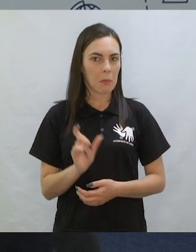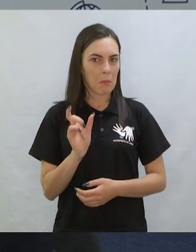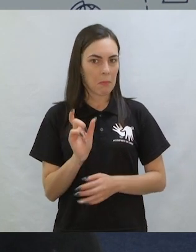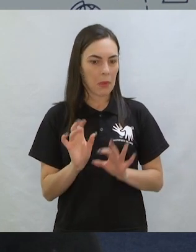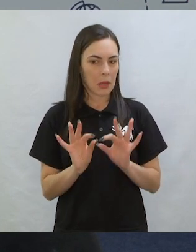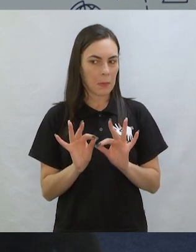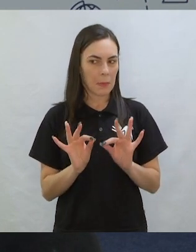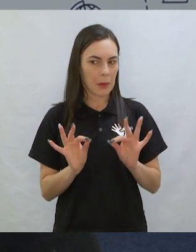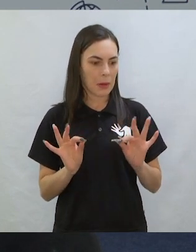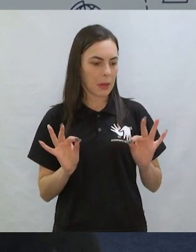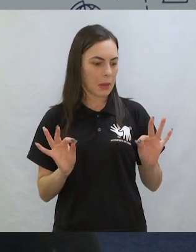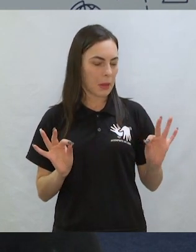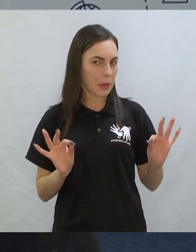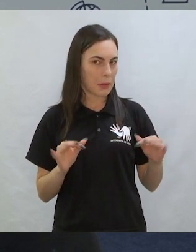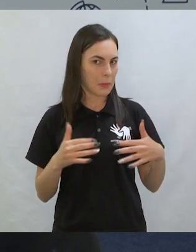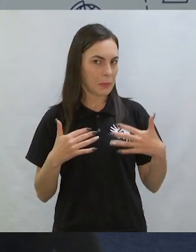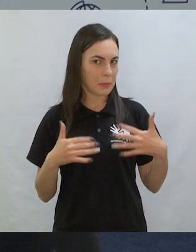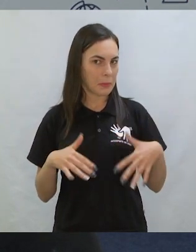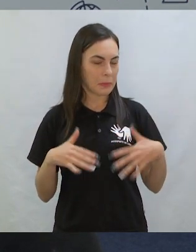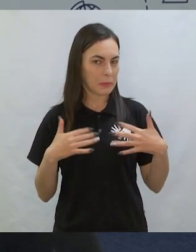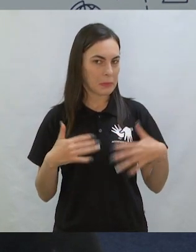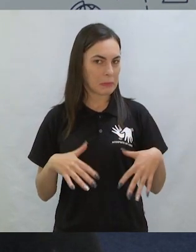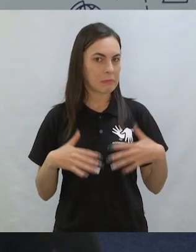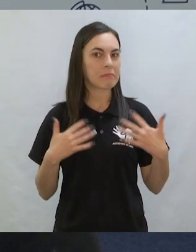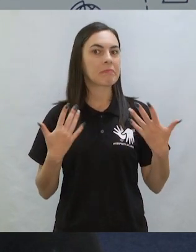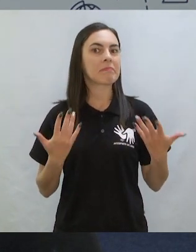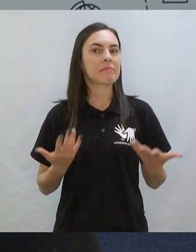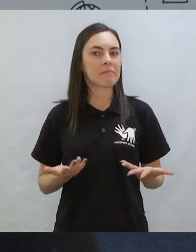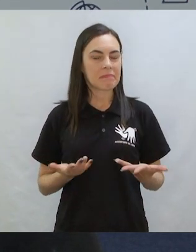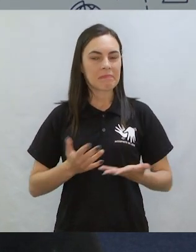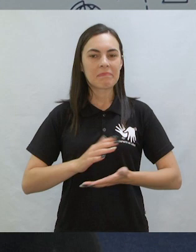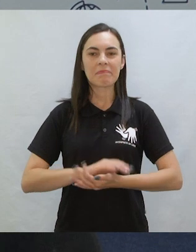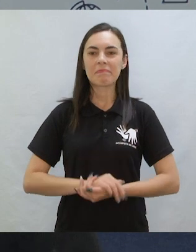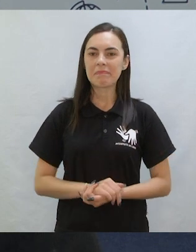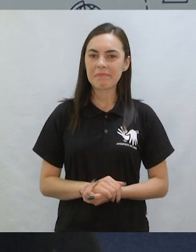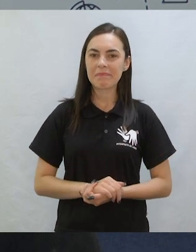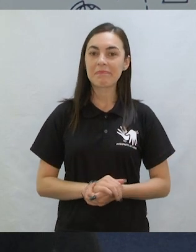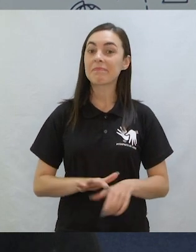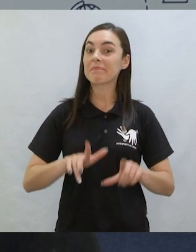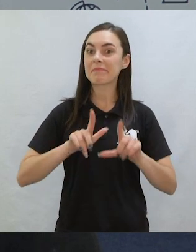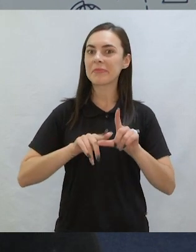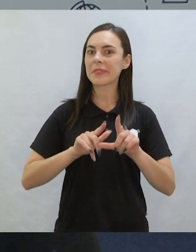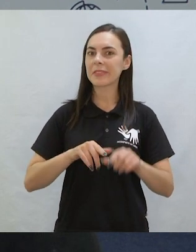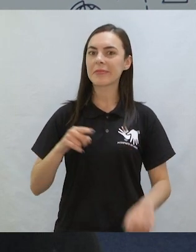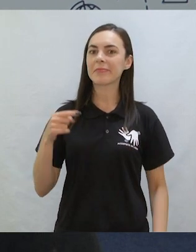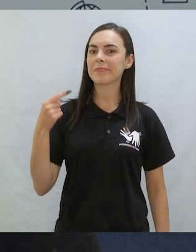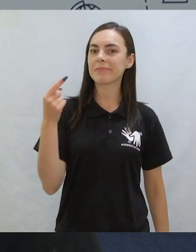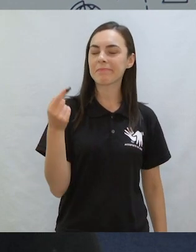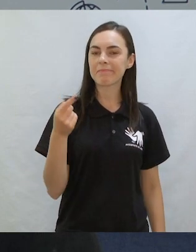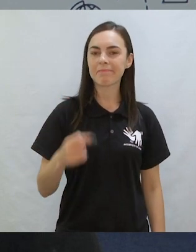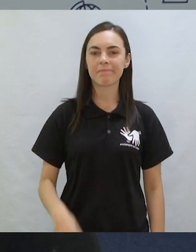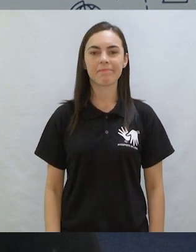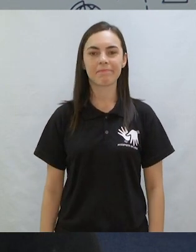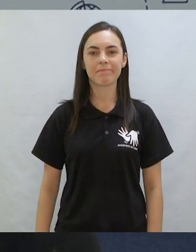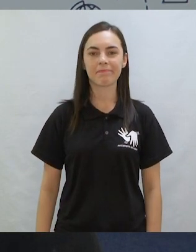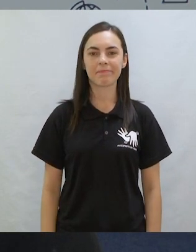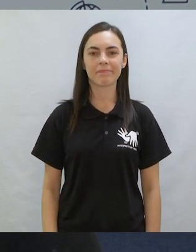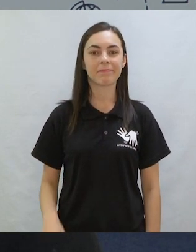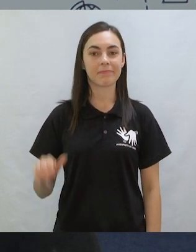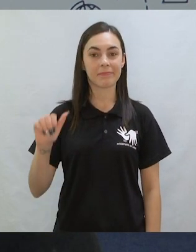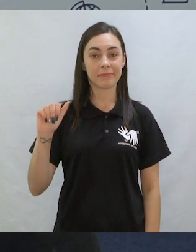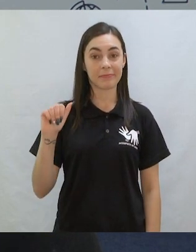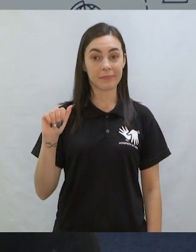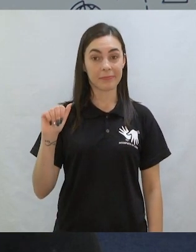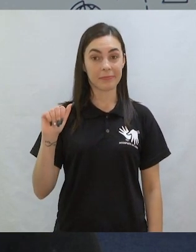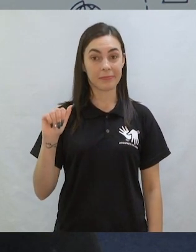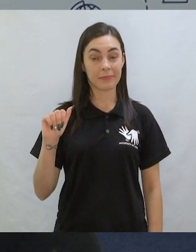tá ficando grande esta palavra. Ai, ai, ai. Próxima letra é a